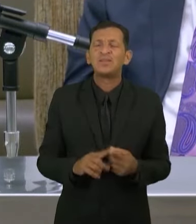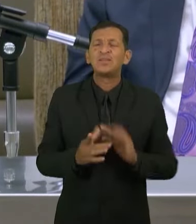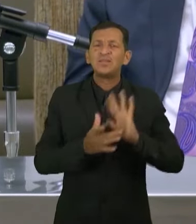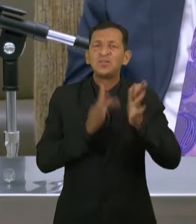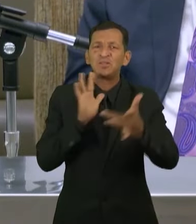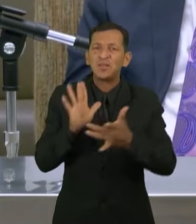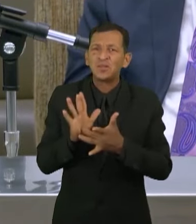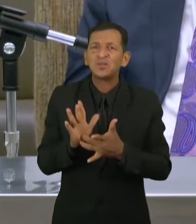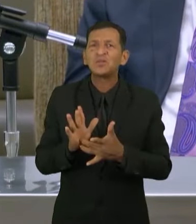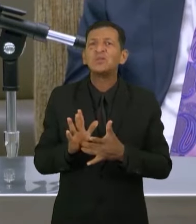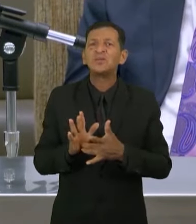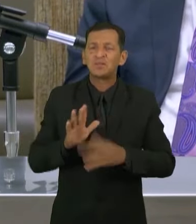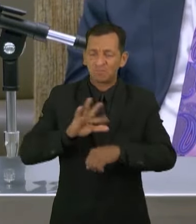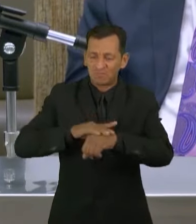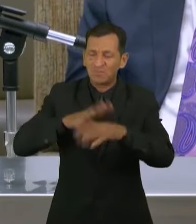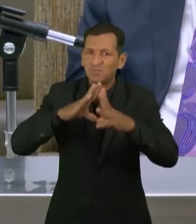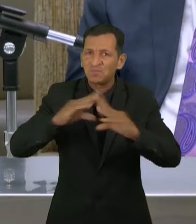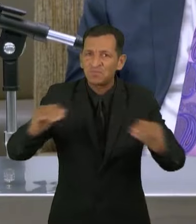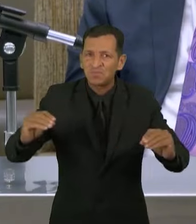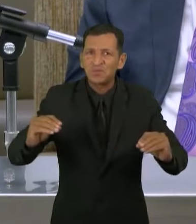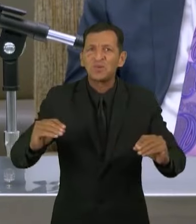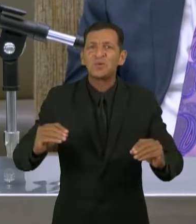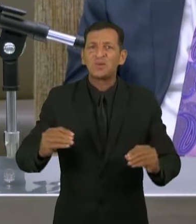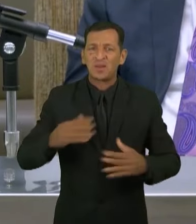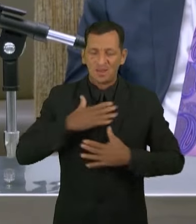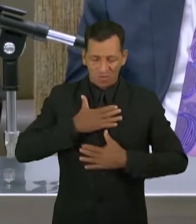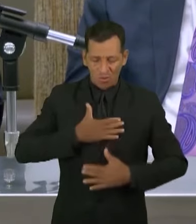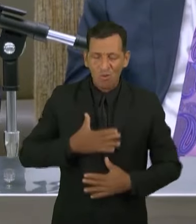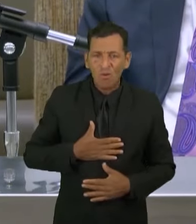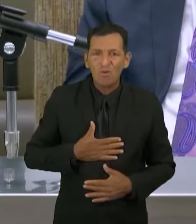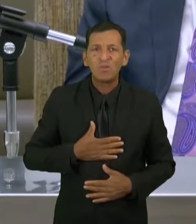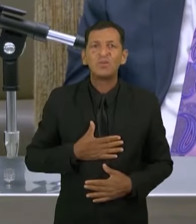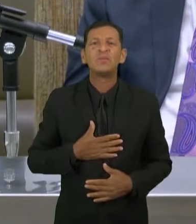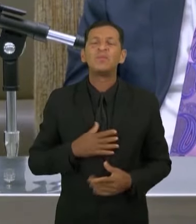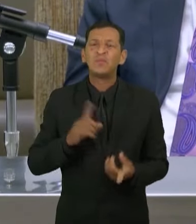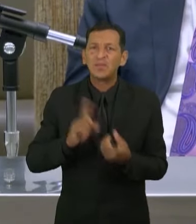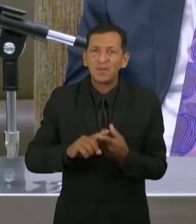que estava abalada, abatida.